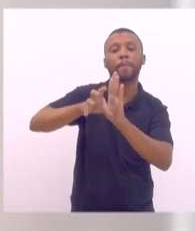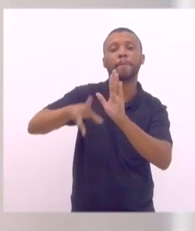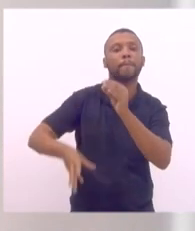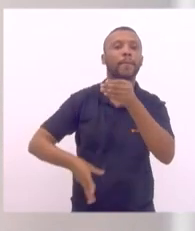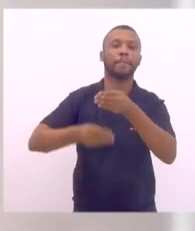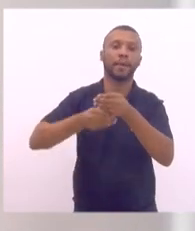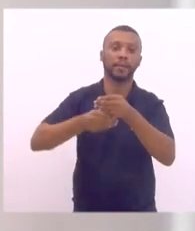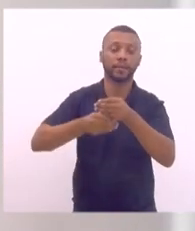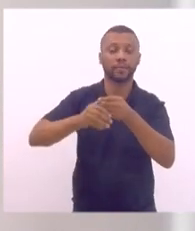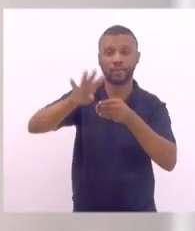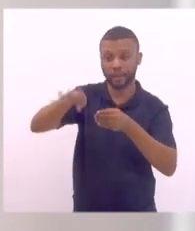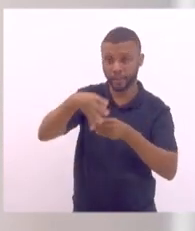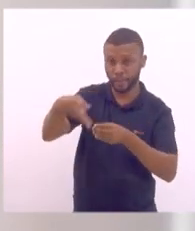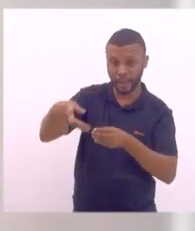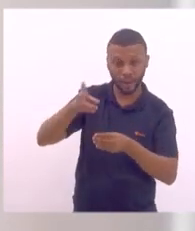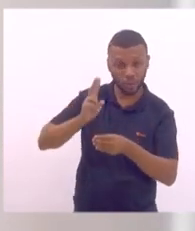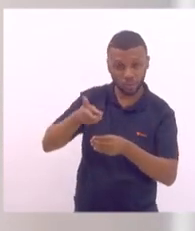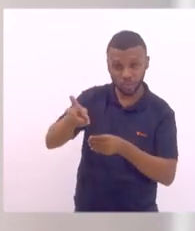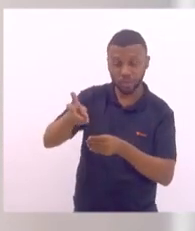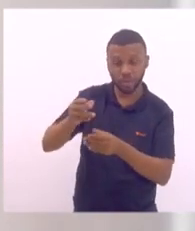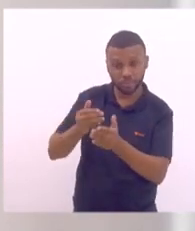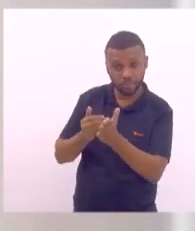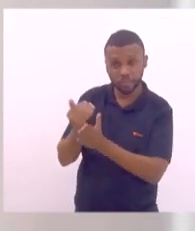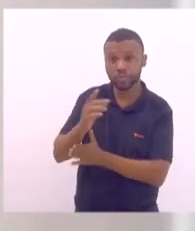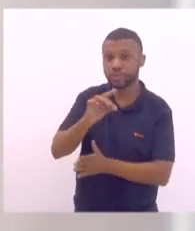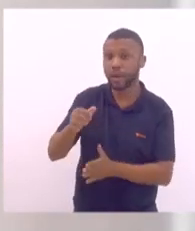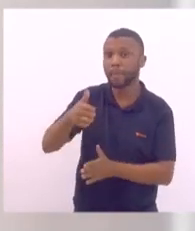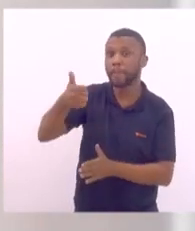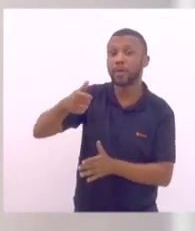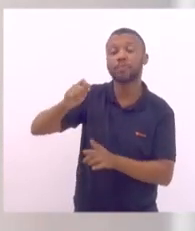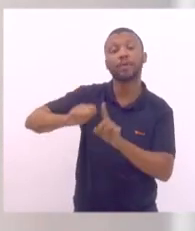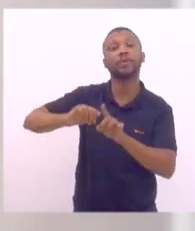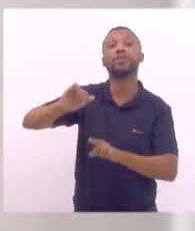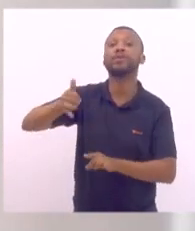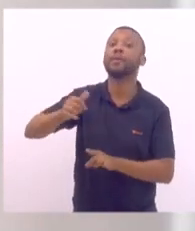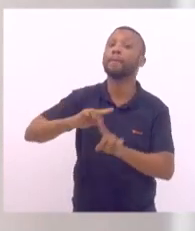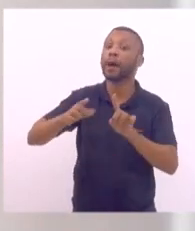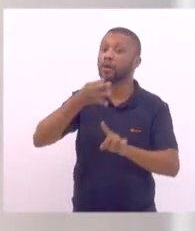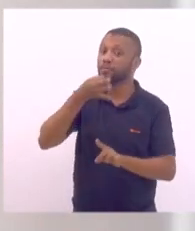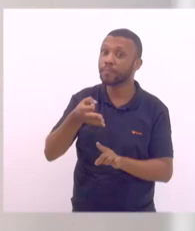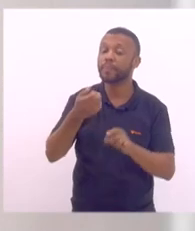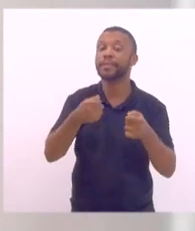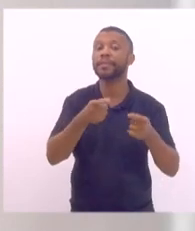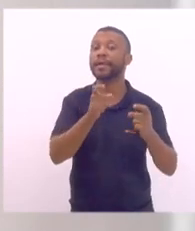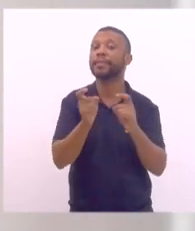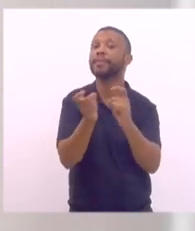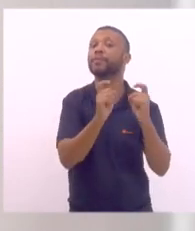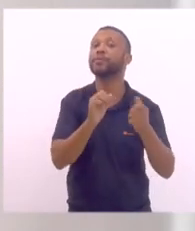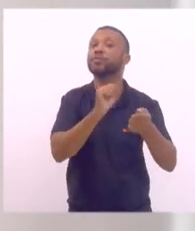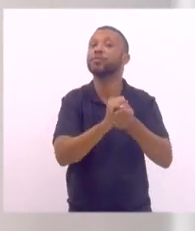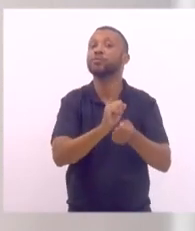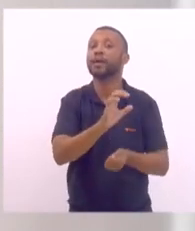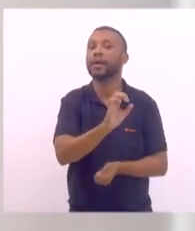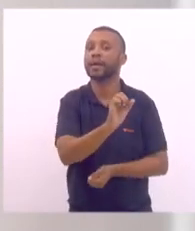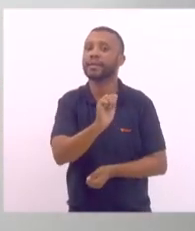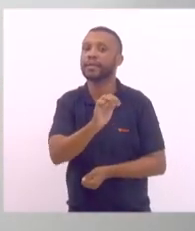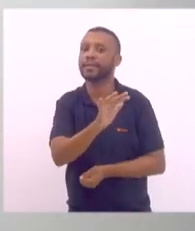1º de janeiro. Mas, ao meu ver, tem que ser conversado com a Casa Civil e lá com a Fazenda.